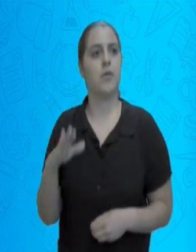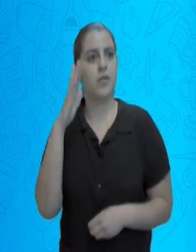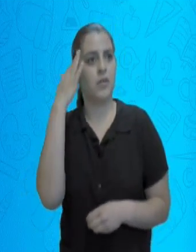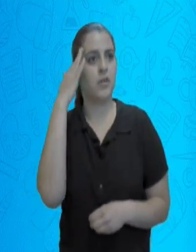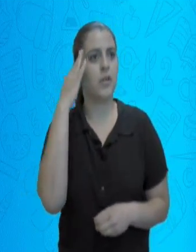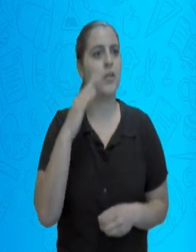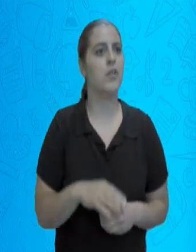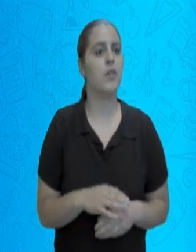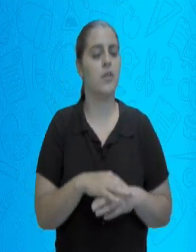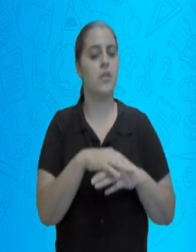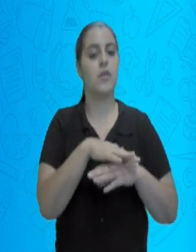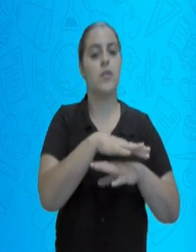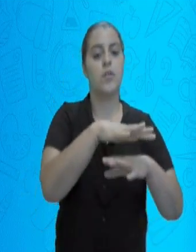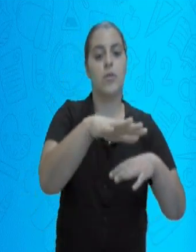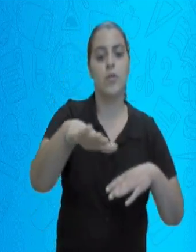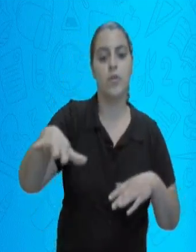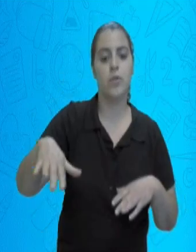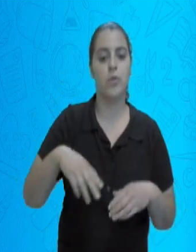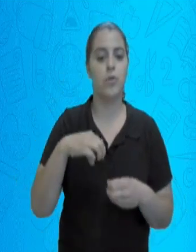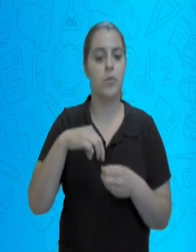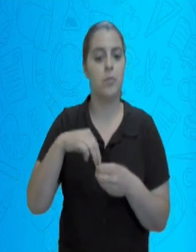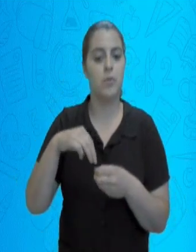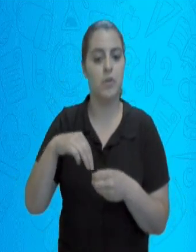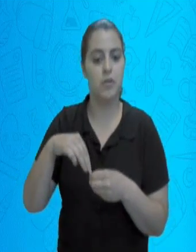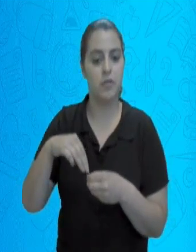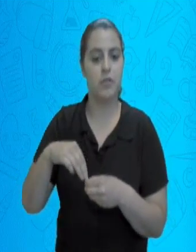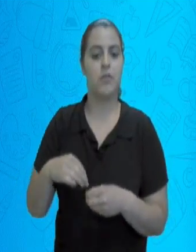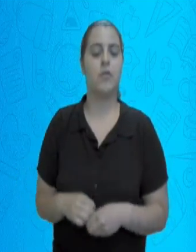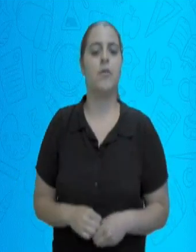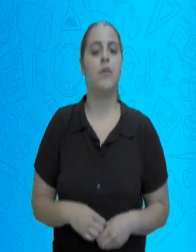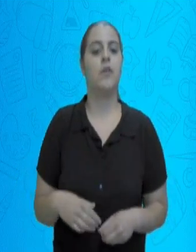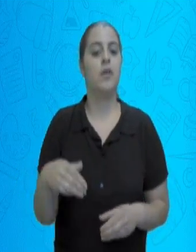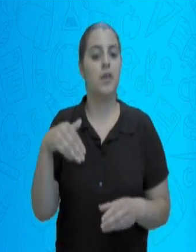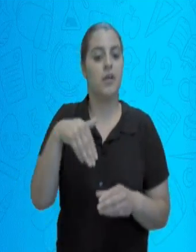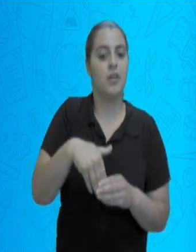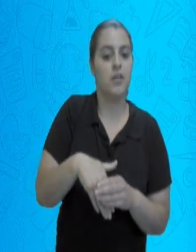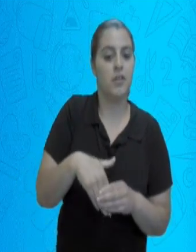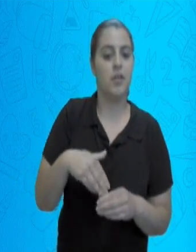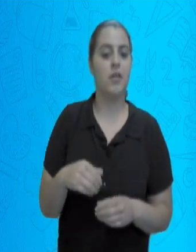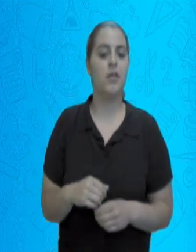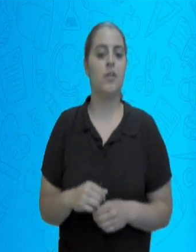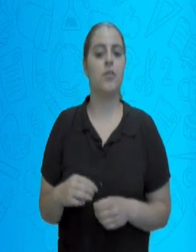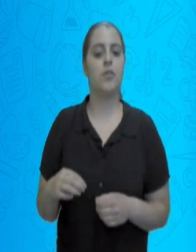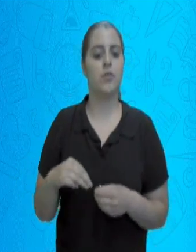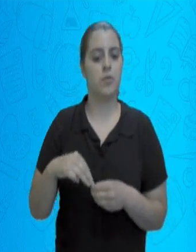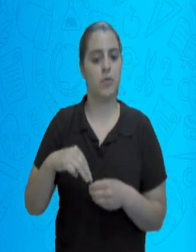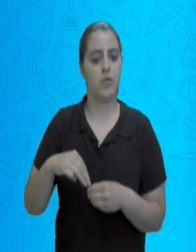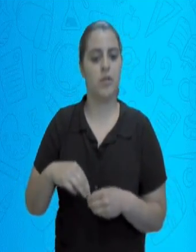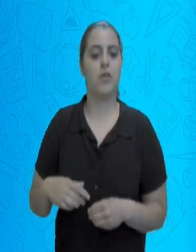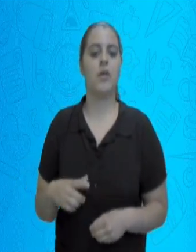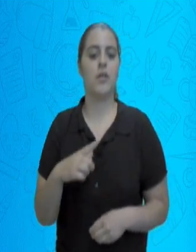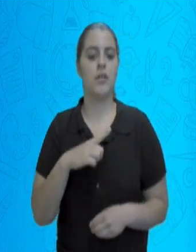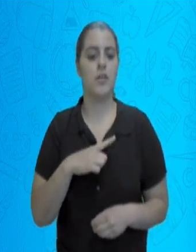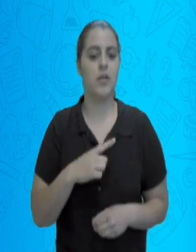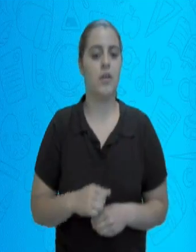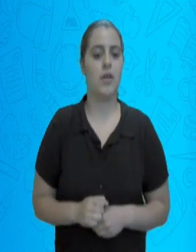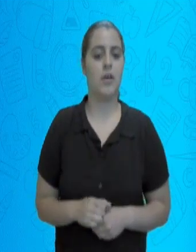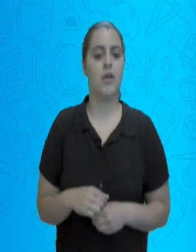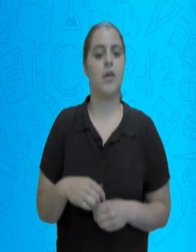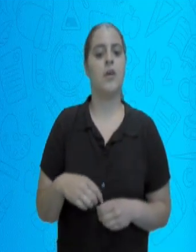que a gente tem todo o município e dentro desse município existem